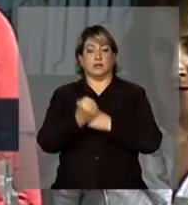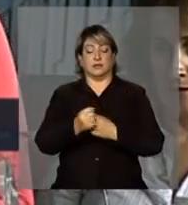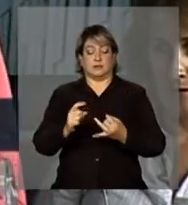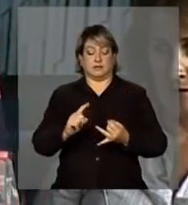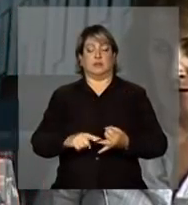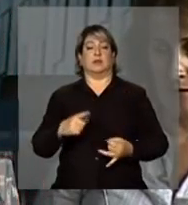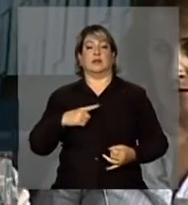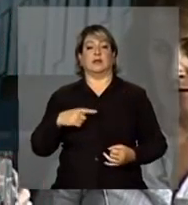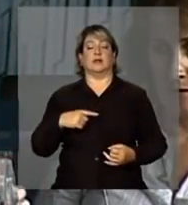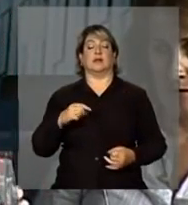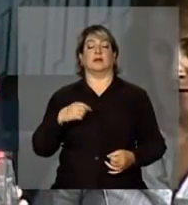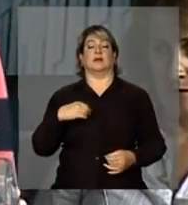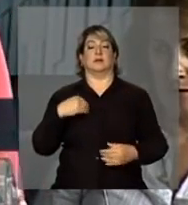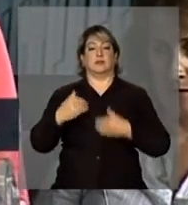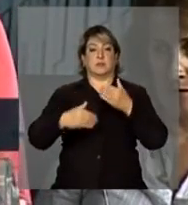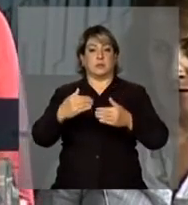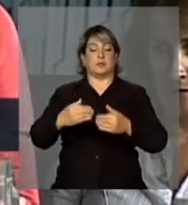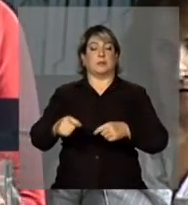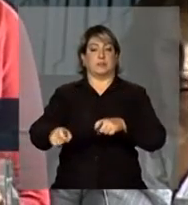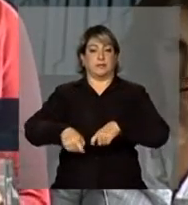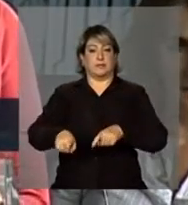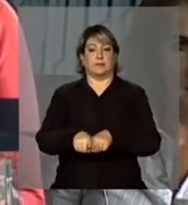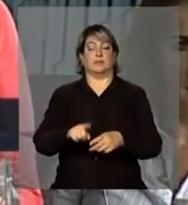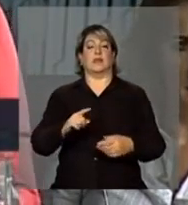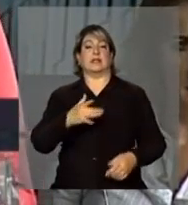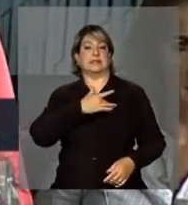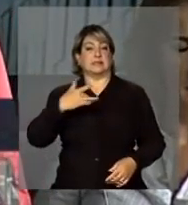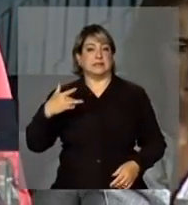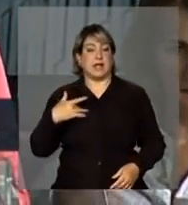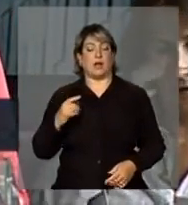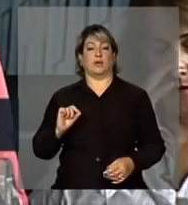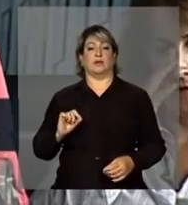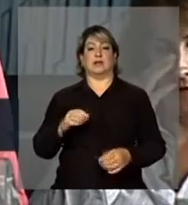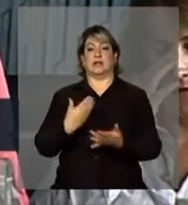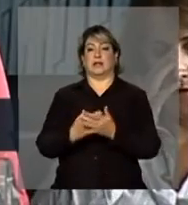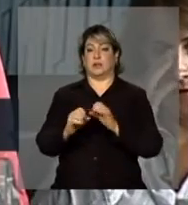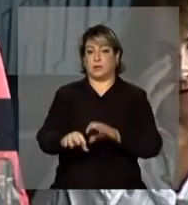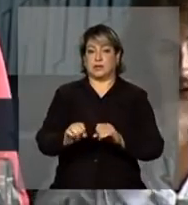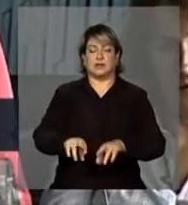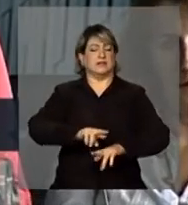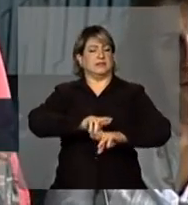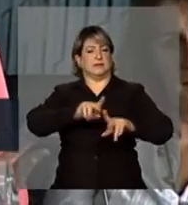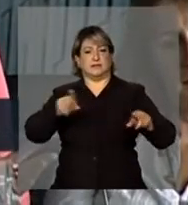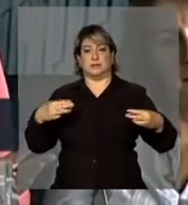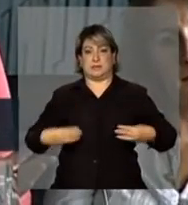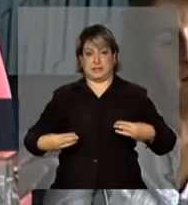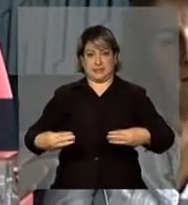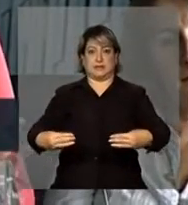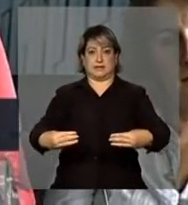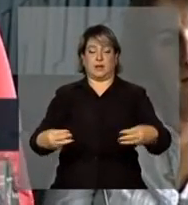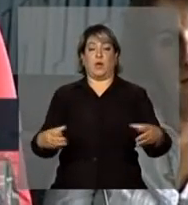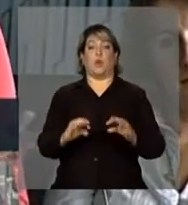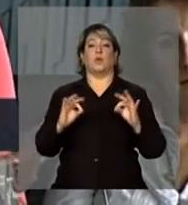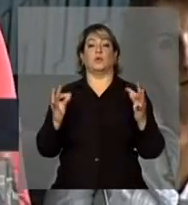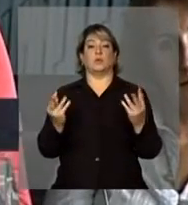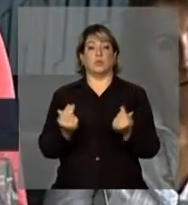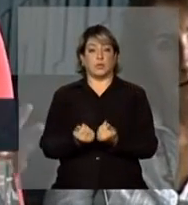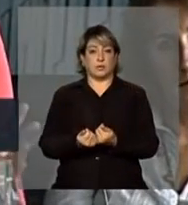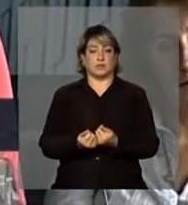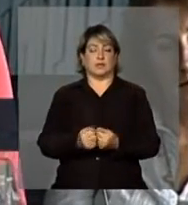Ministério do Desenvolvimento Agrário, Ministério da Saúde, Ministério da Educação, enfim, com todos